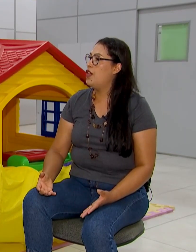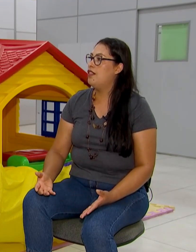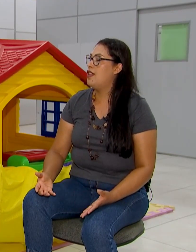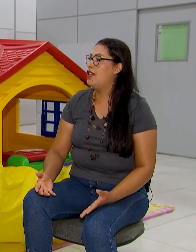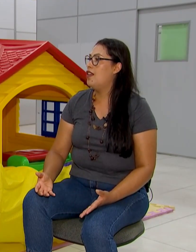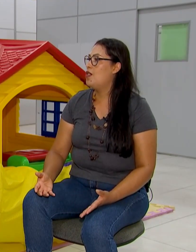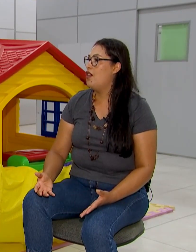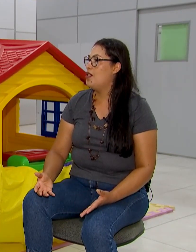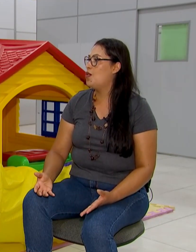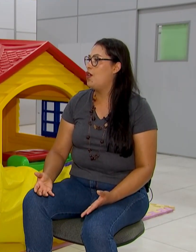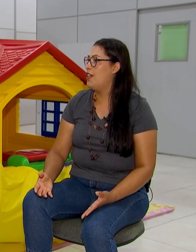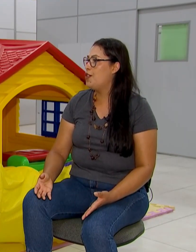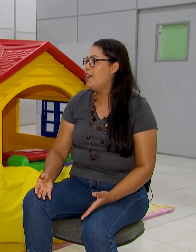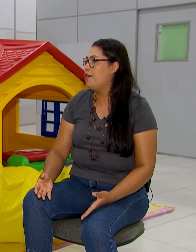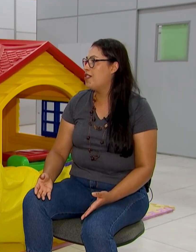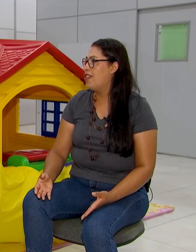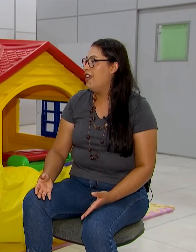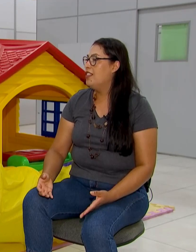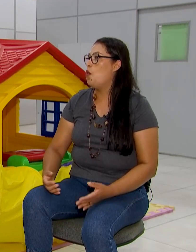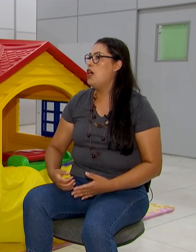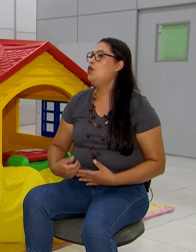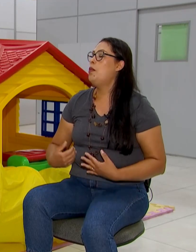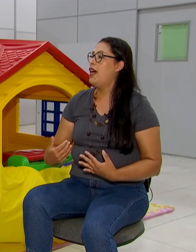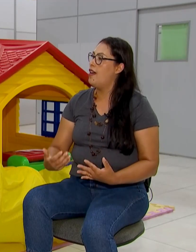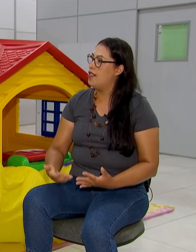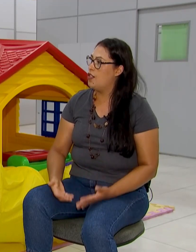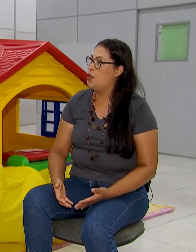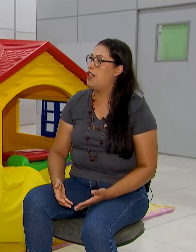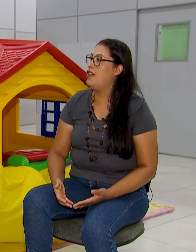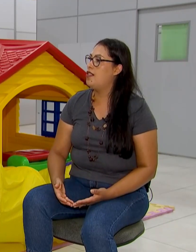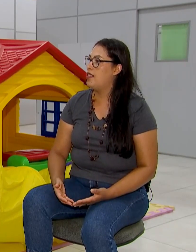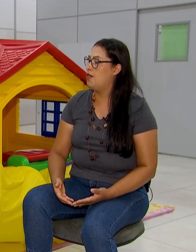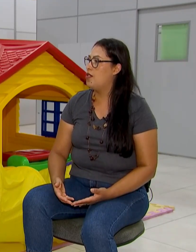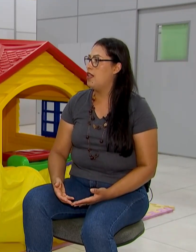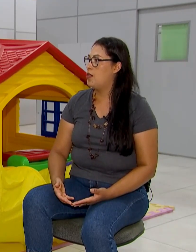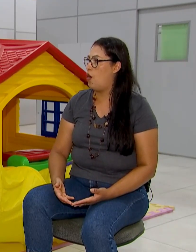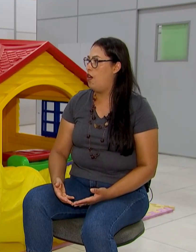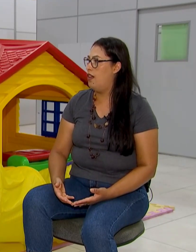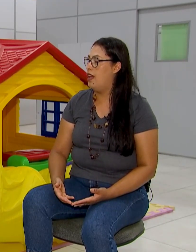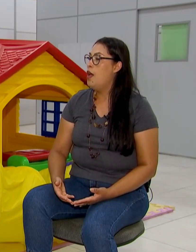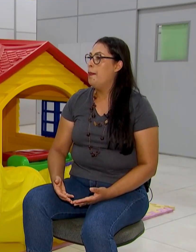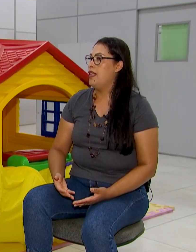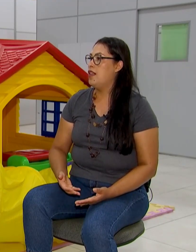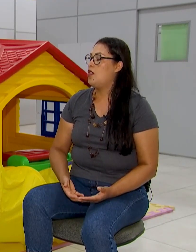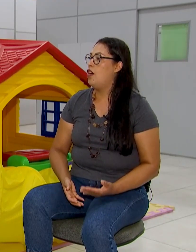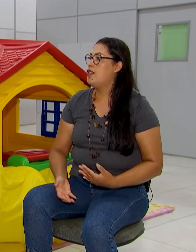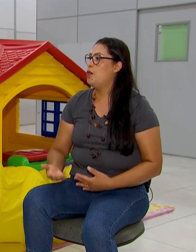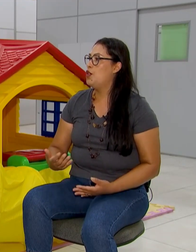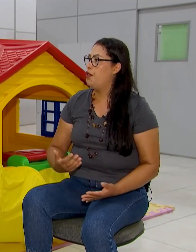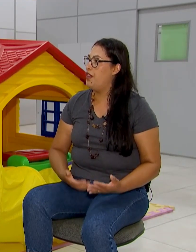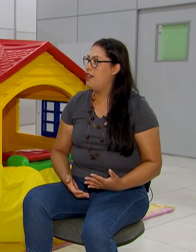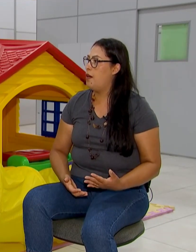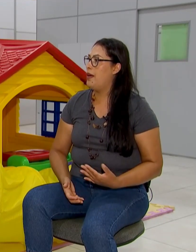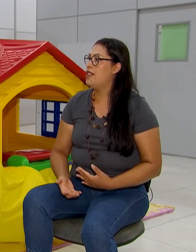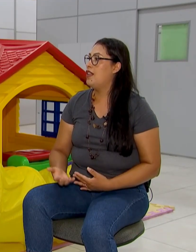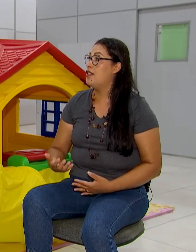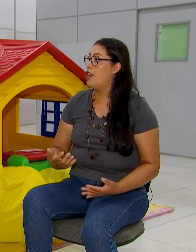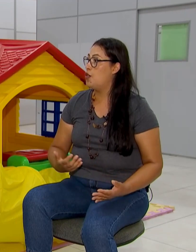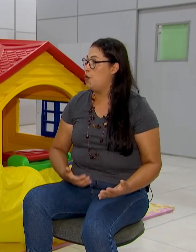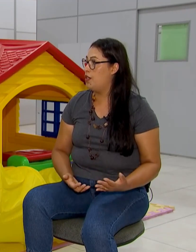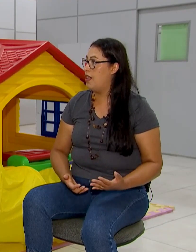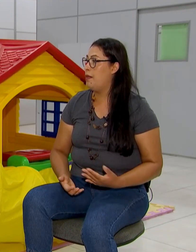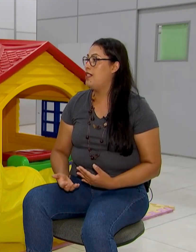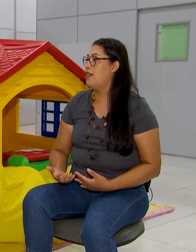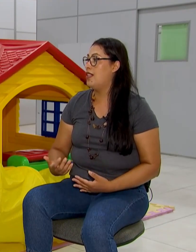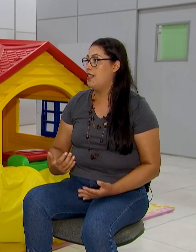E isso é construído nas relações, nos coletivos. Então, quanto mais a gente tem desses alunos na escola, mais a escola se modifica, mais